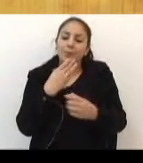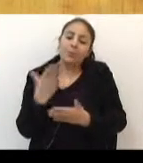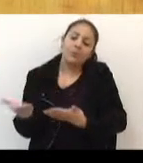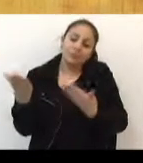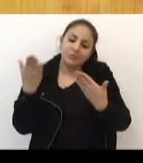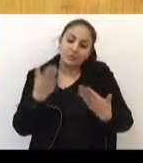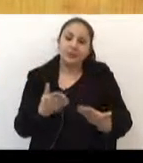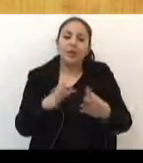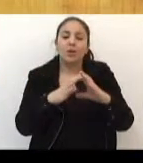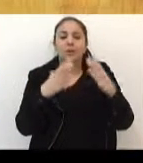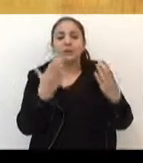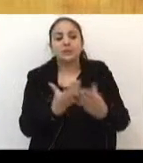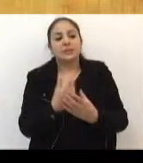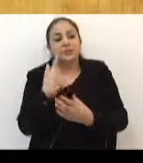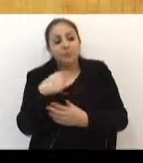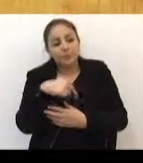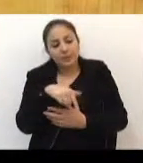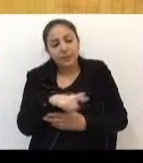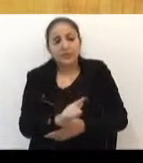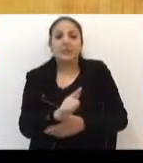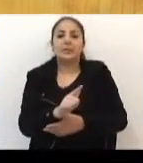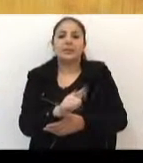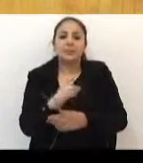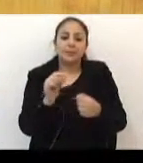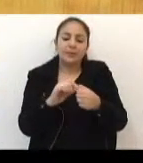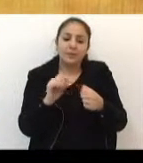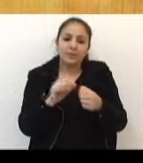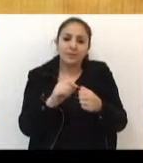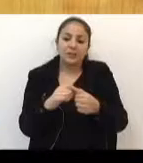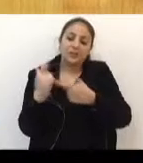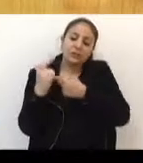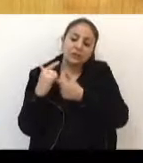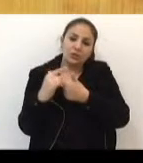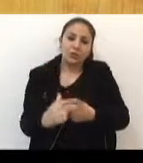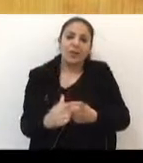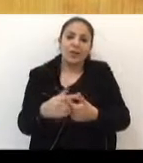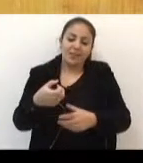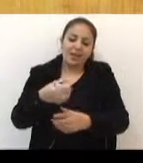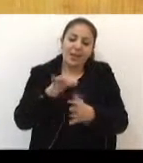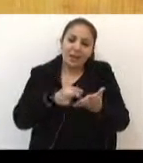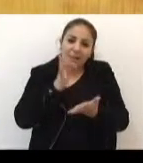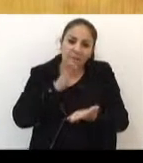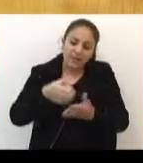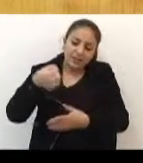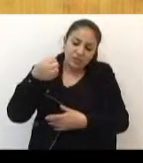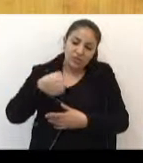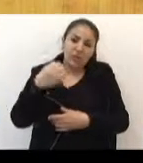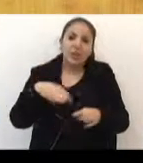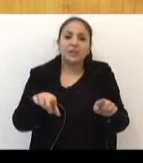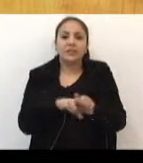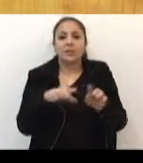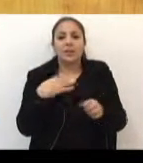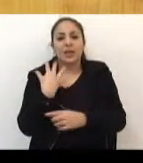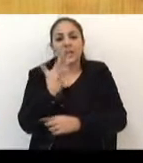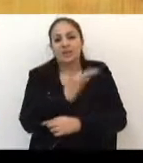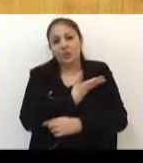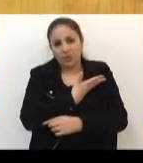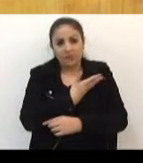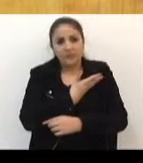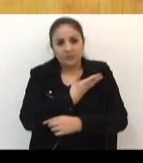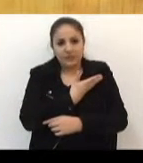comunidade para prestigiar, além dos tradicionais café de chaleira, nas nossas entidades que iniciaram no dia